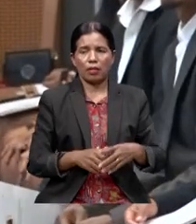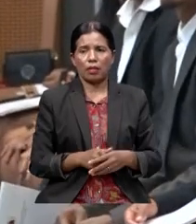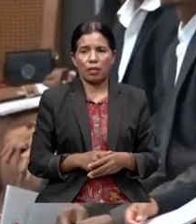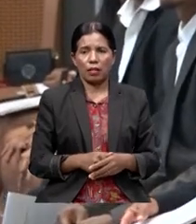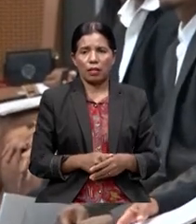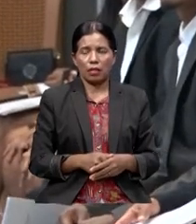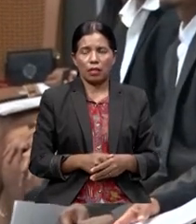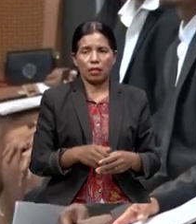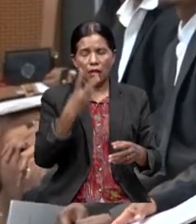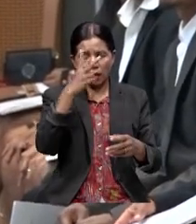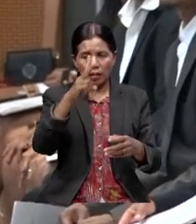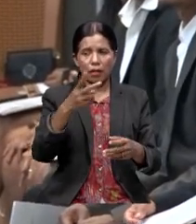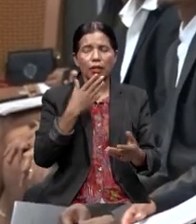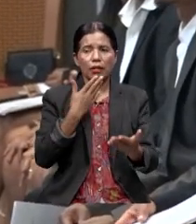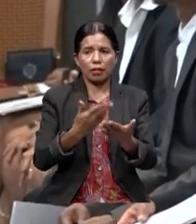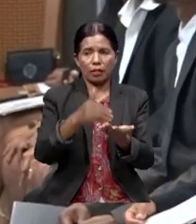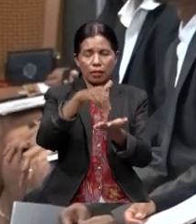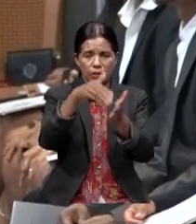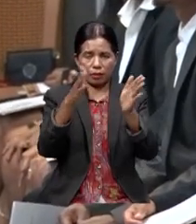oleh tiga itu.